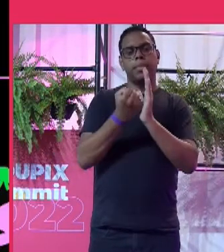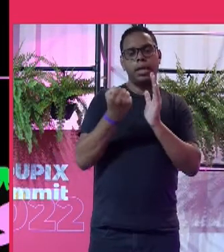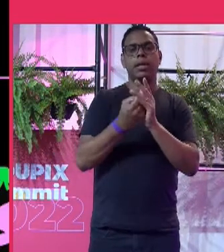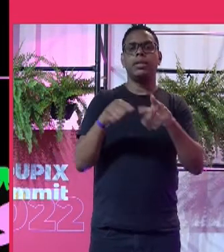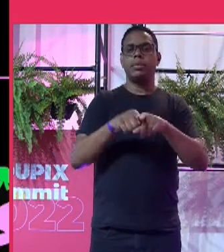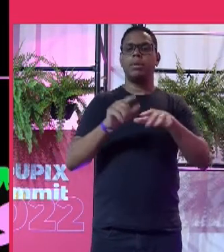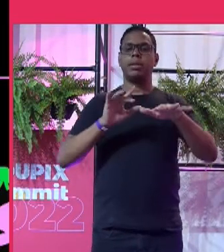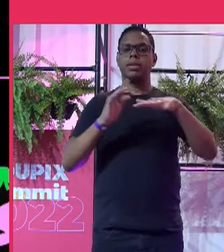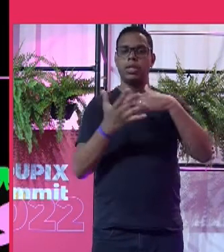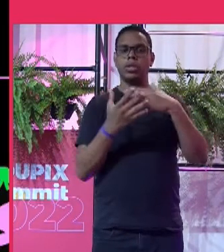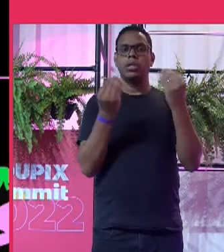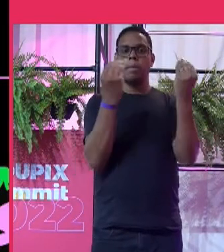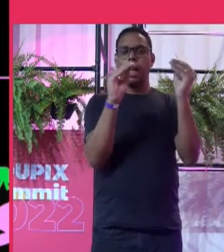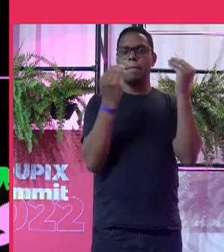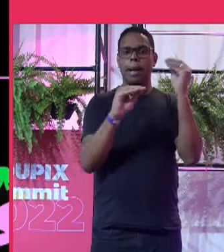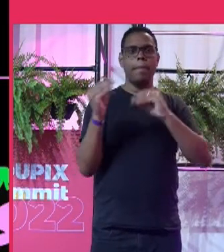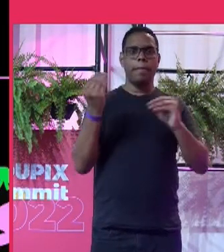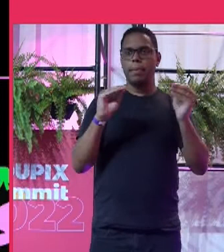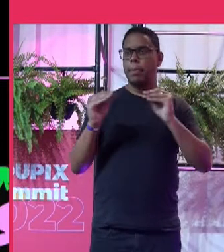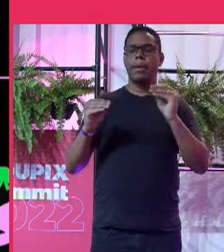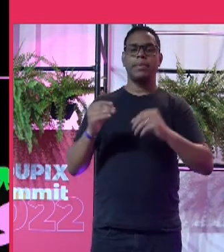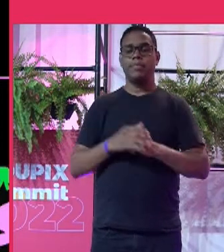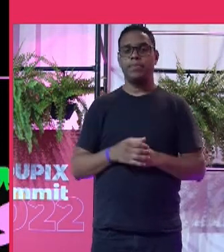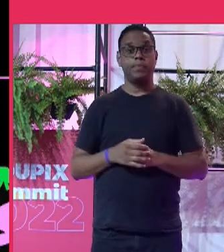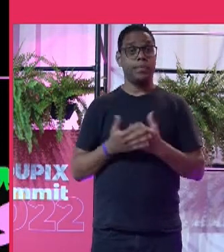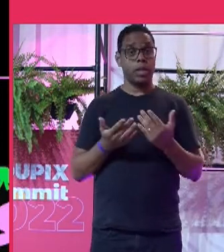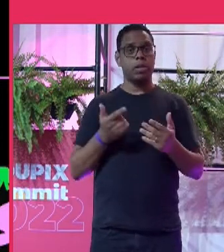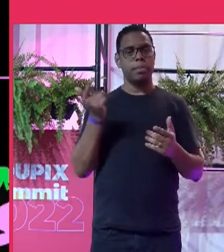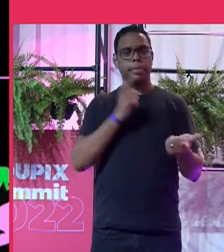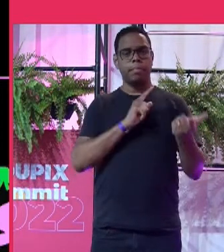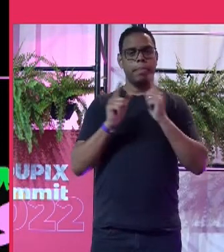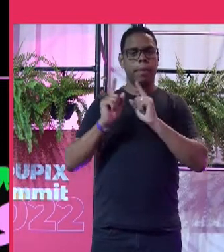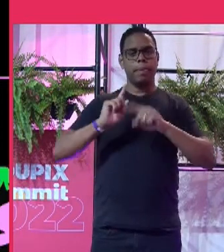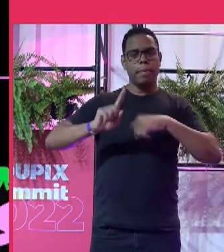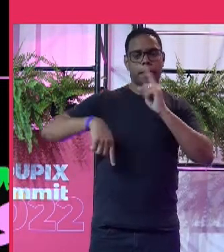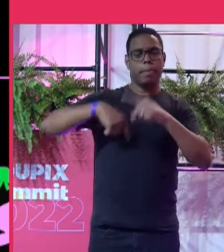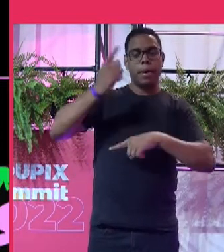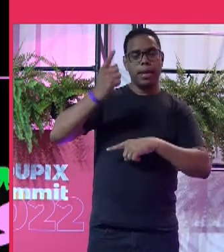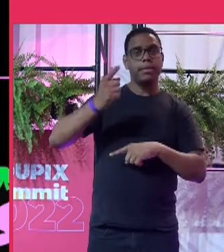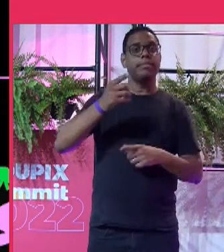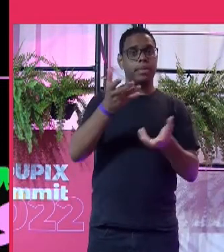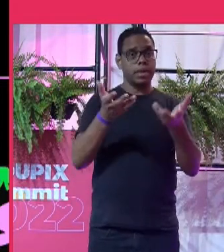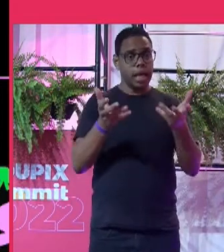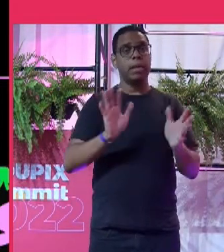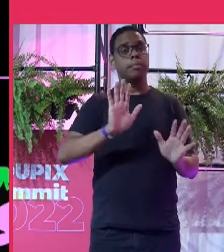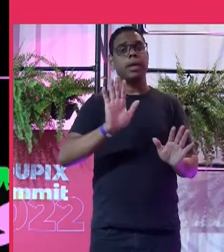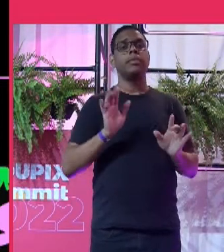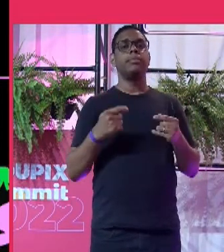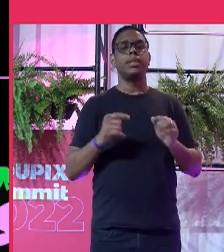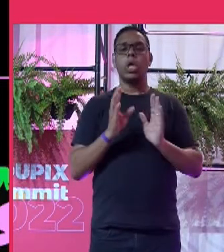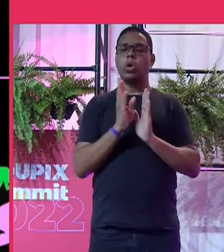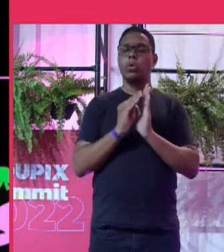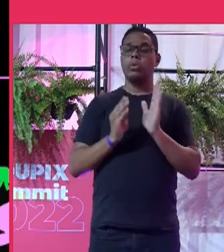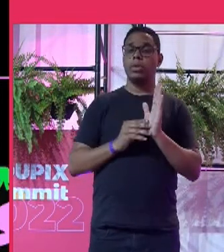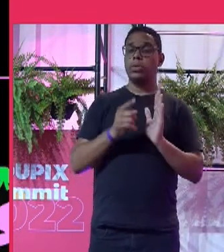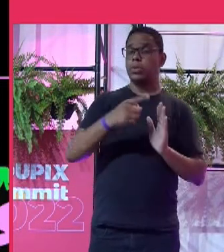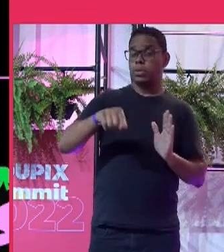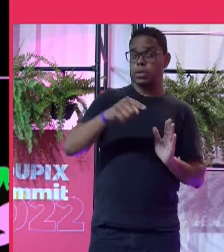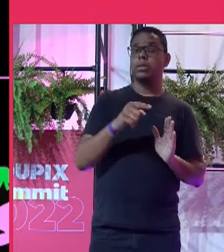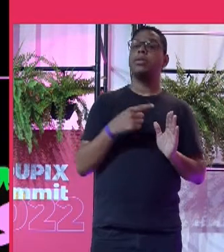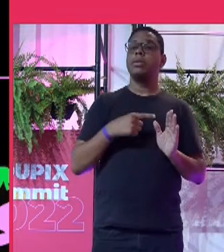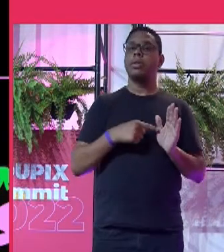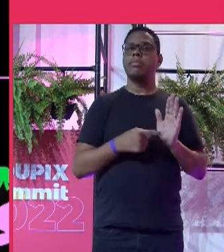redes sociais para estar presente. E para ter sucesso a longo prazo, vocês precisam fazer com que o conteúdo de vocês